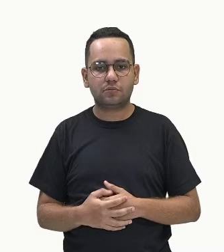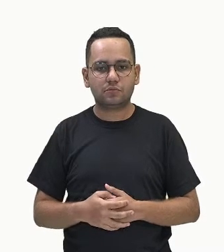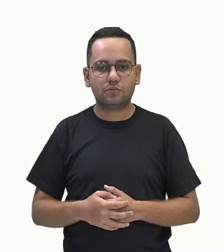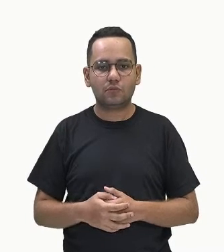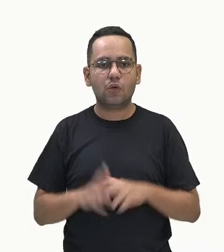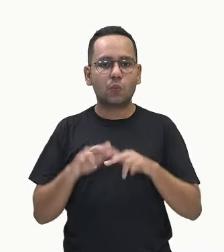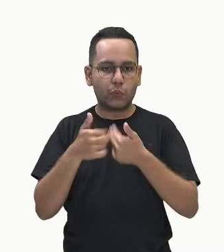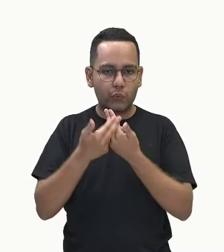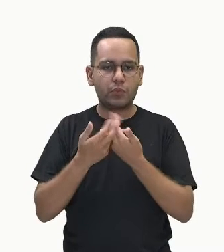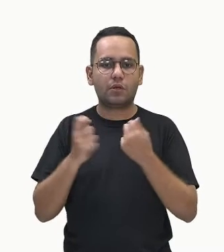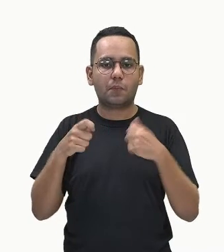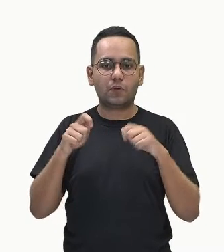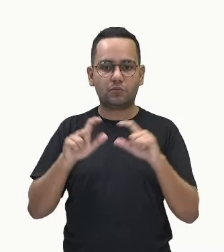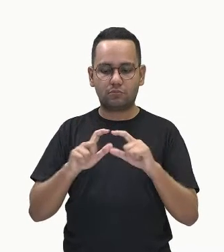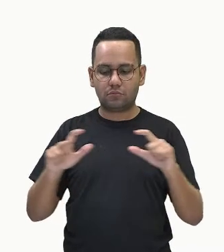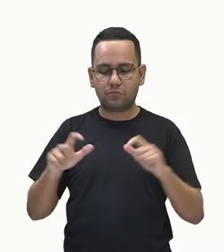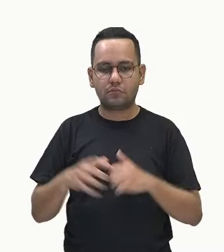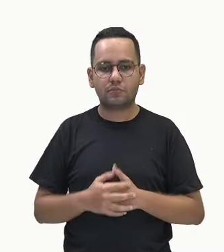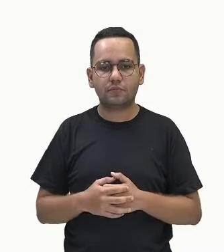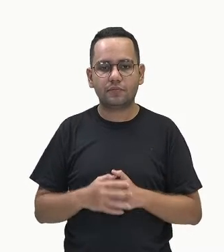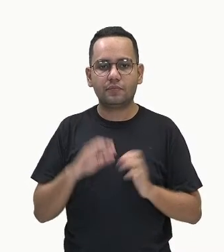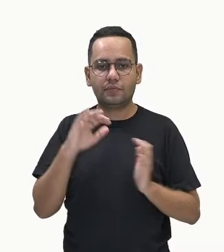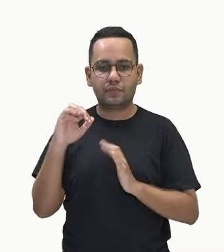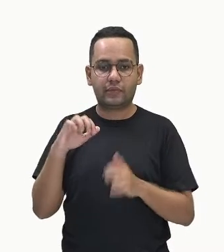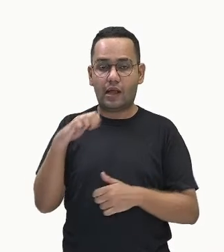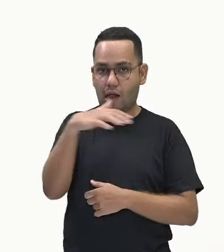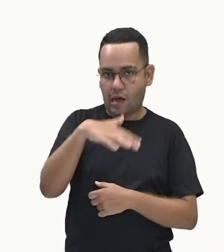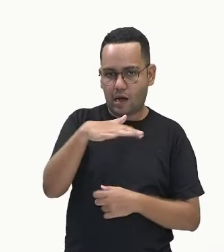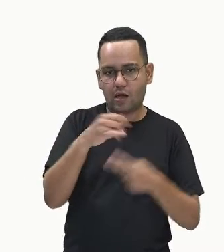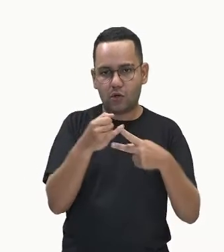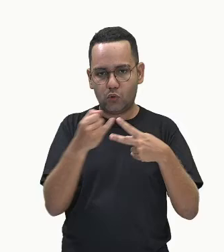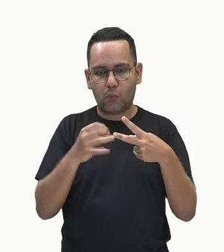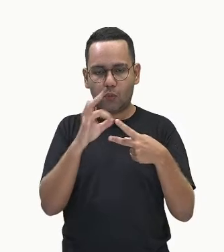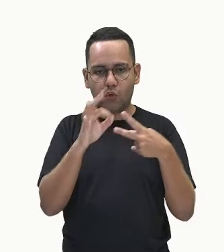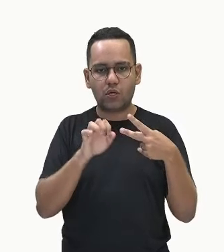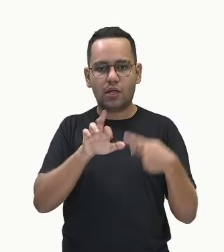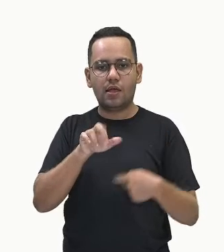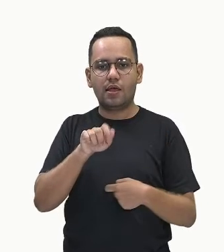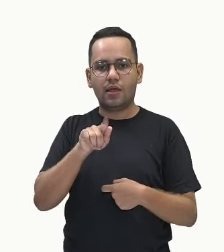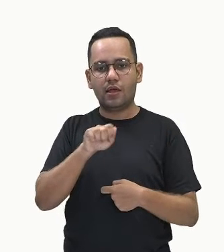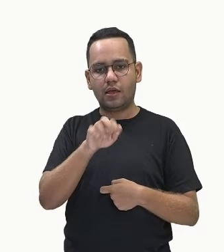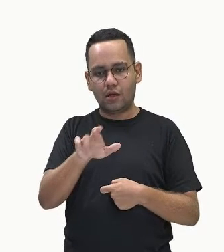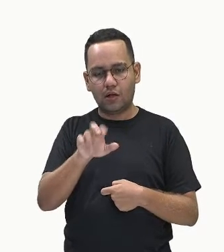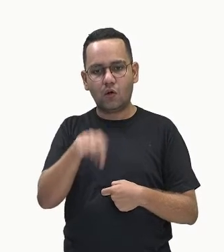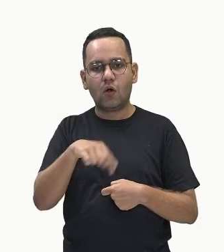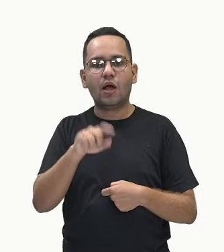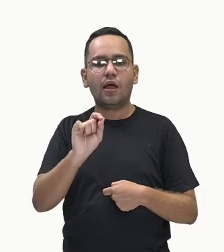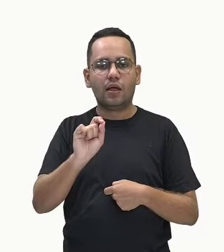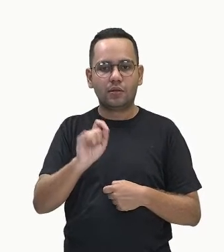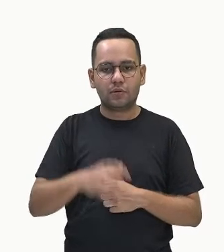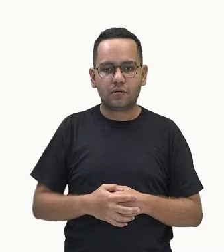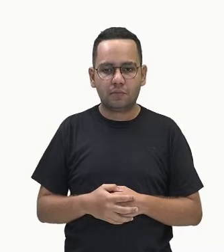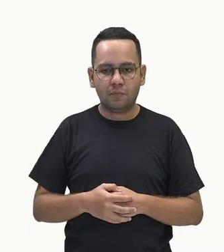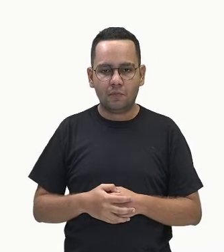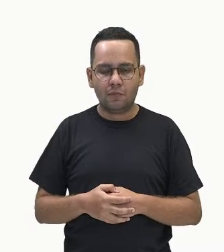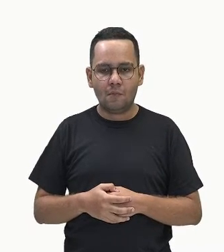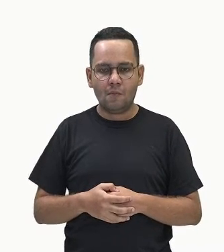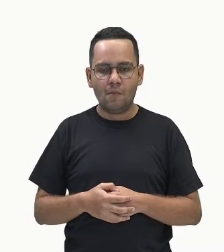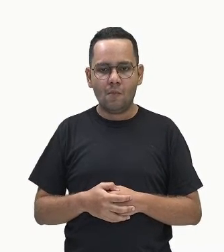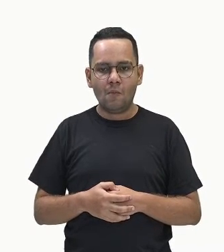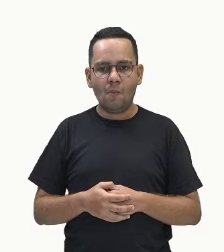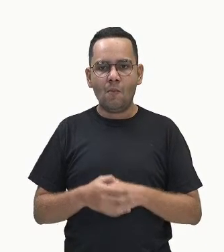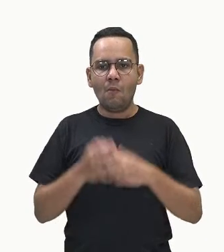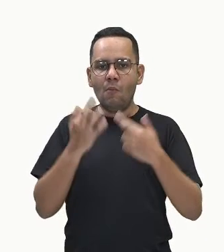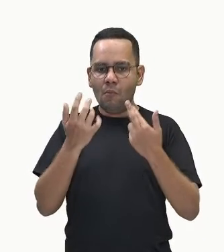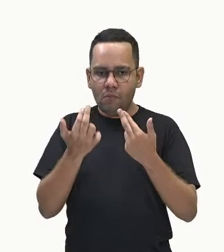da seguinte maneira. A área do polígono regular é igual ao produto do seu semiperímetro desse polígono pela